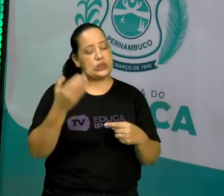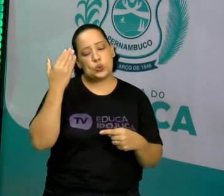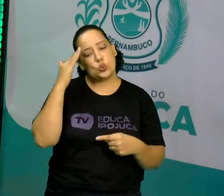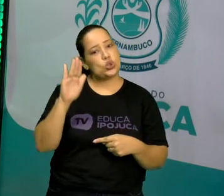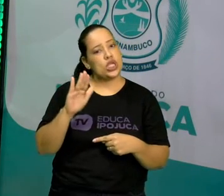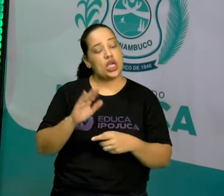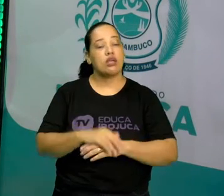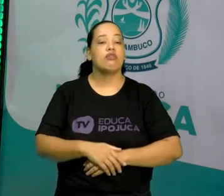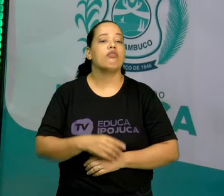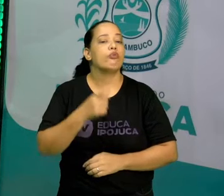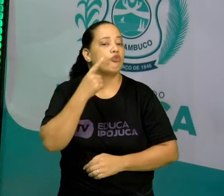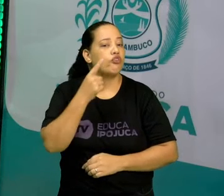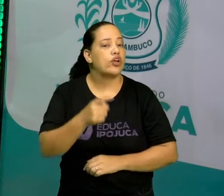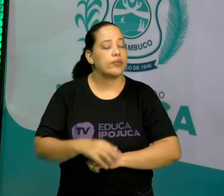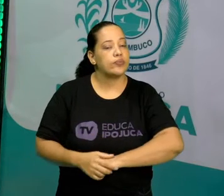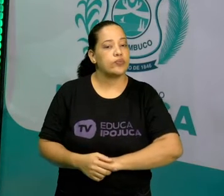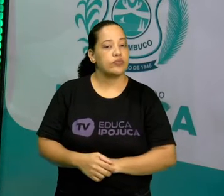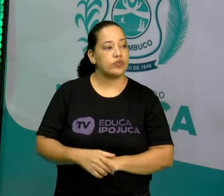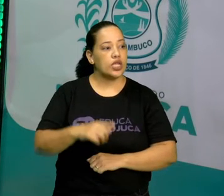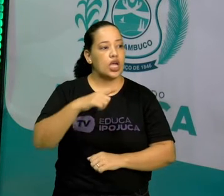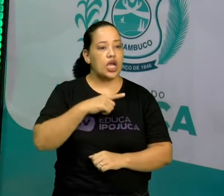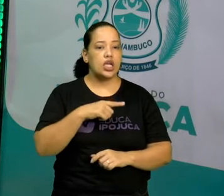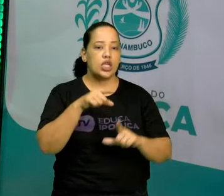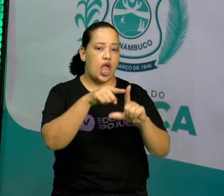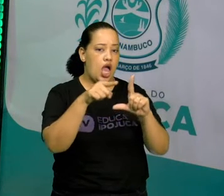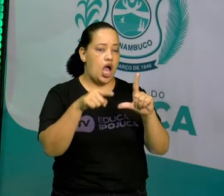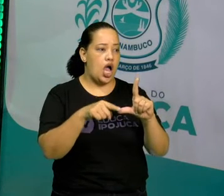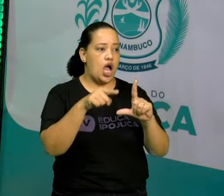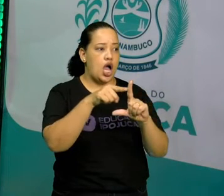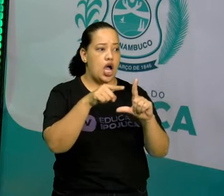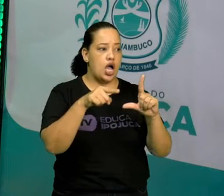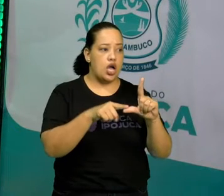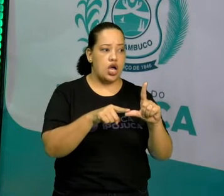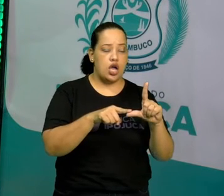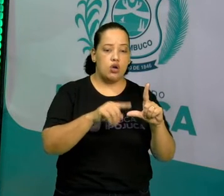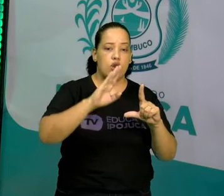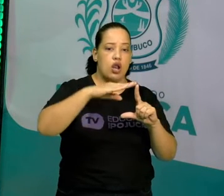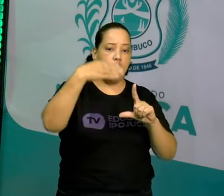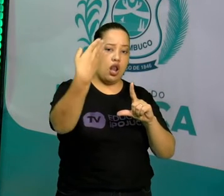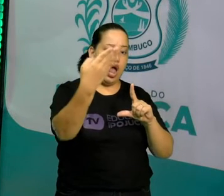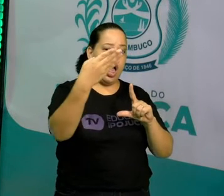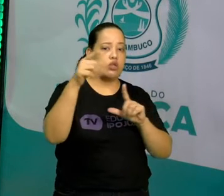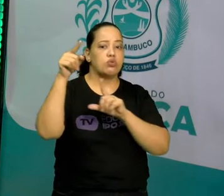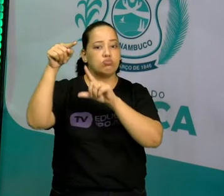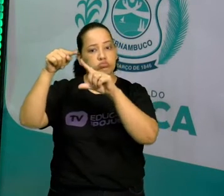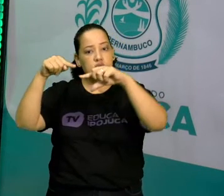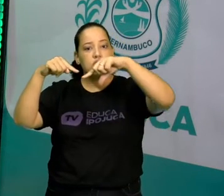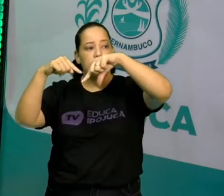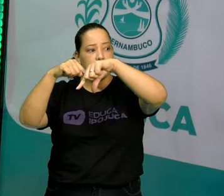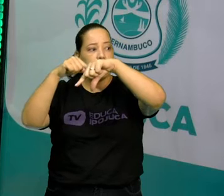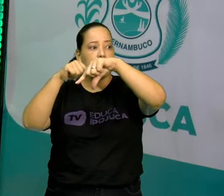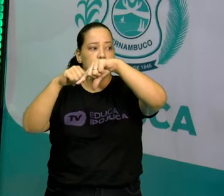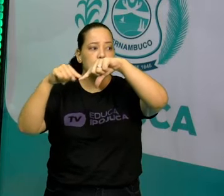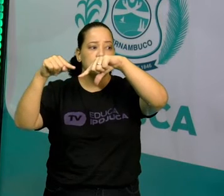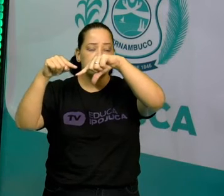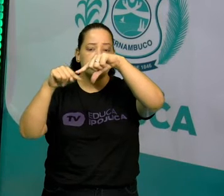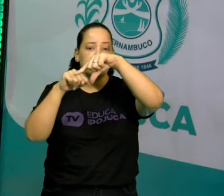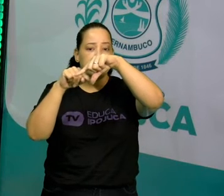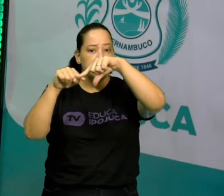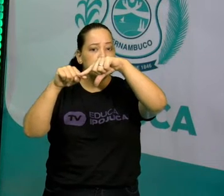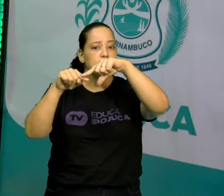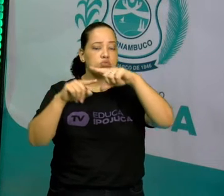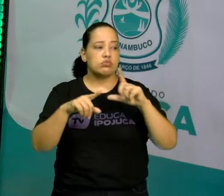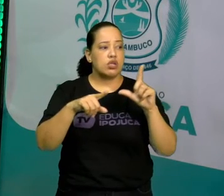lá. Ele tem um ângulo, um lado e outro ângulo. Já dá para ver, né?